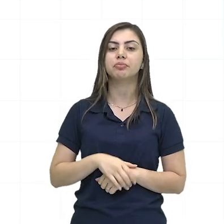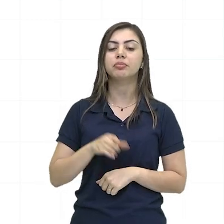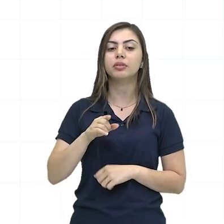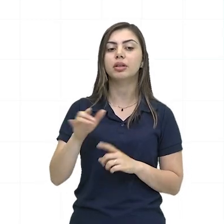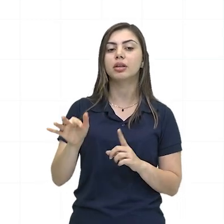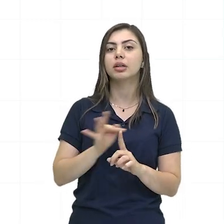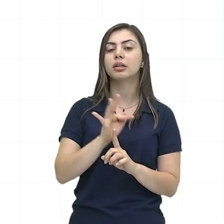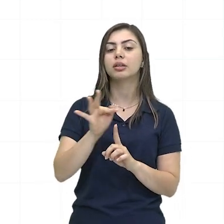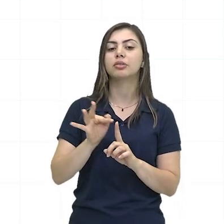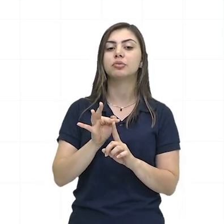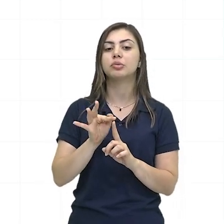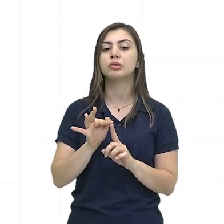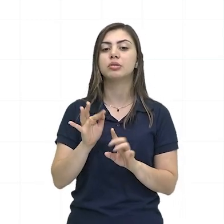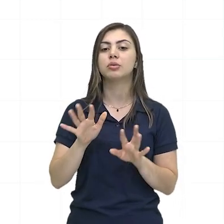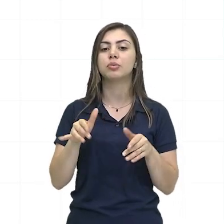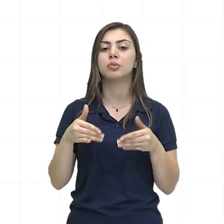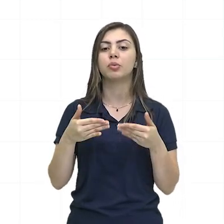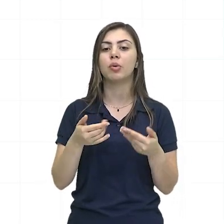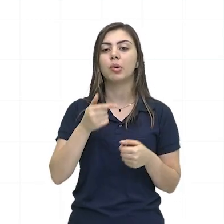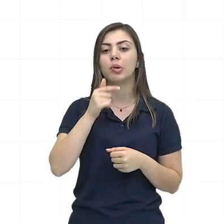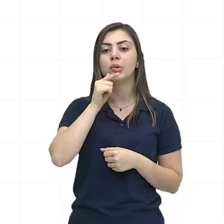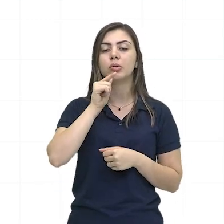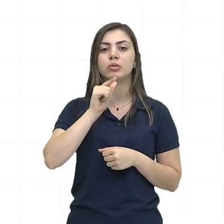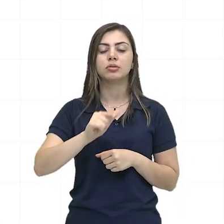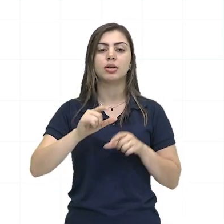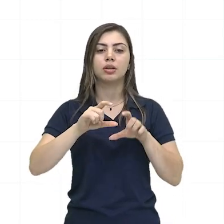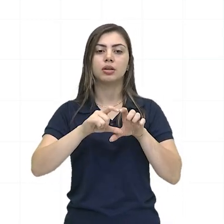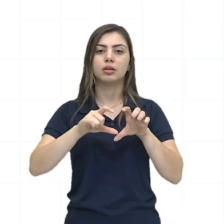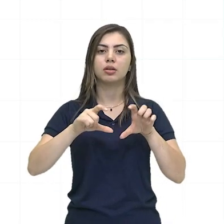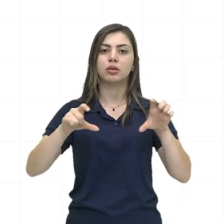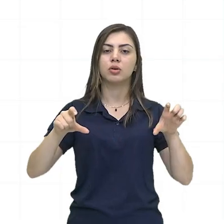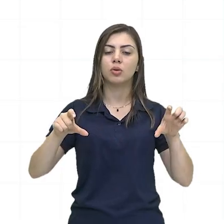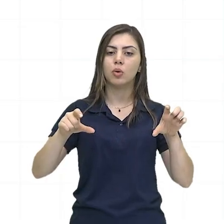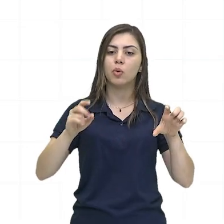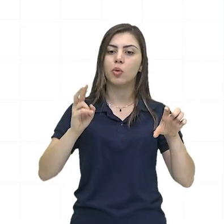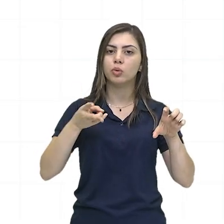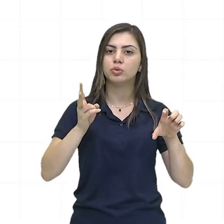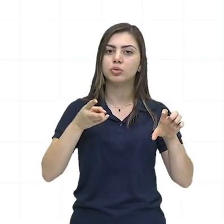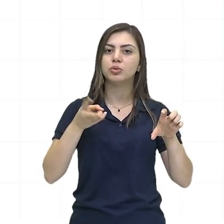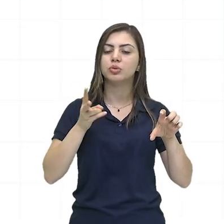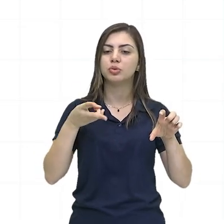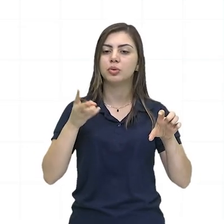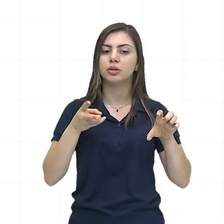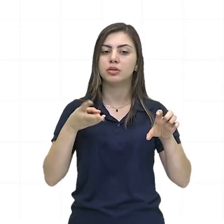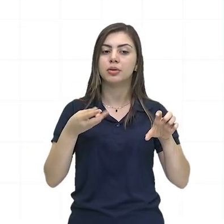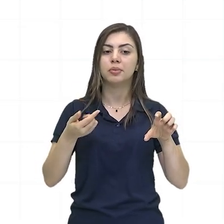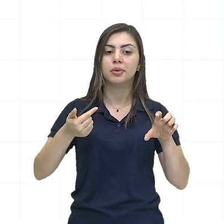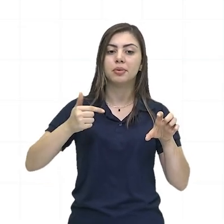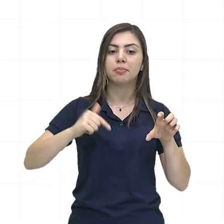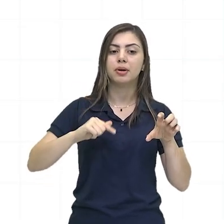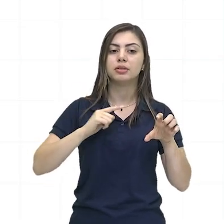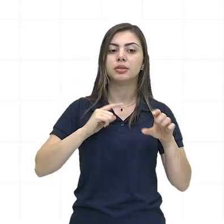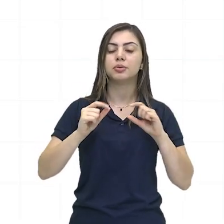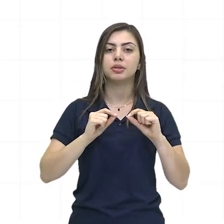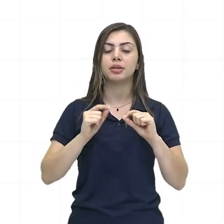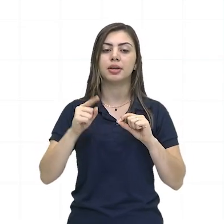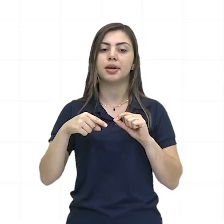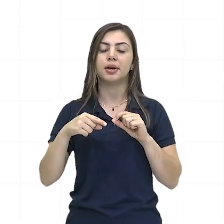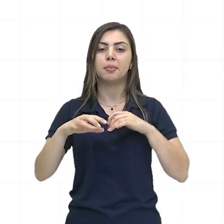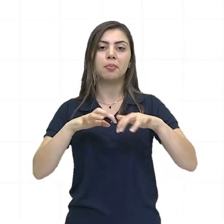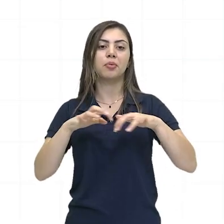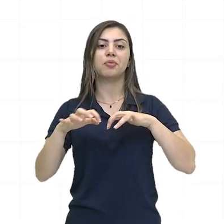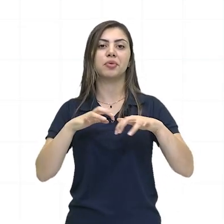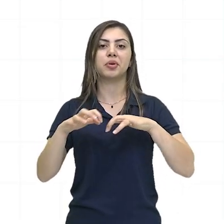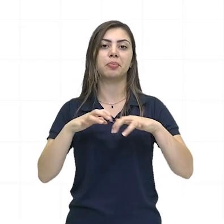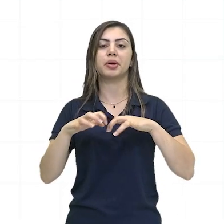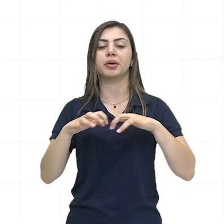elas vão ter a função de manter a matriz, né, a mesma matriz óssea citada anteriormente, e respondem a estímulos